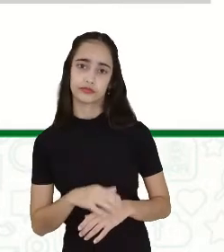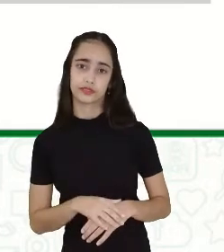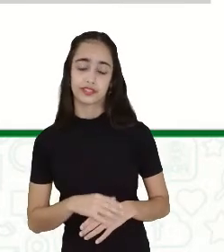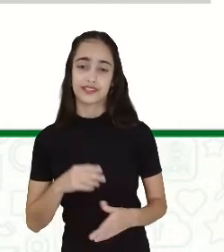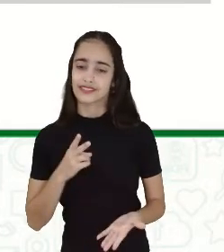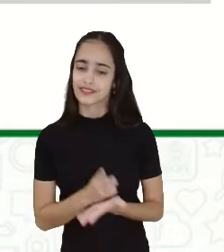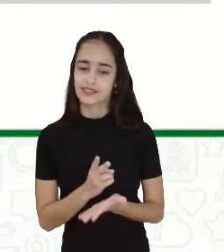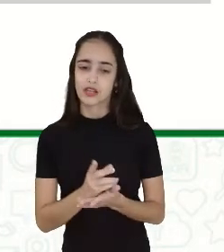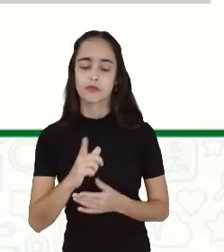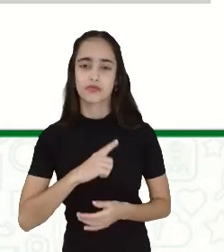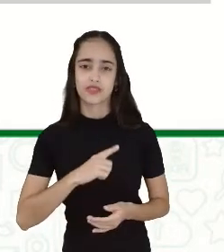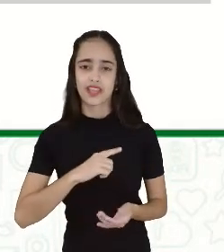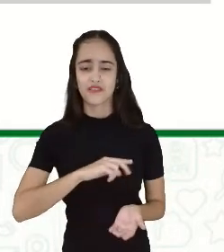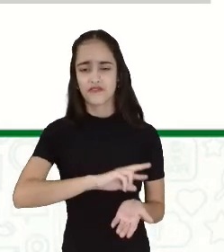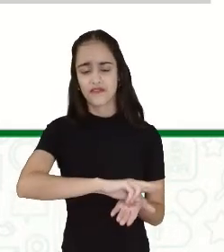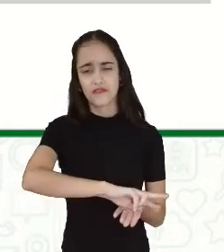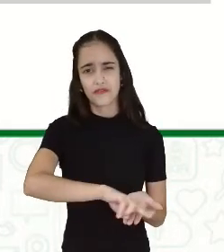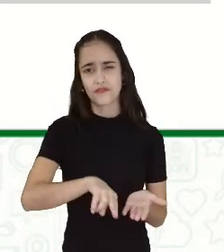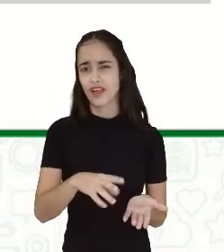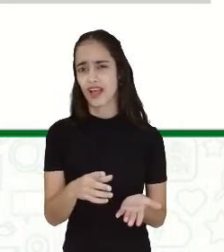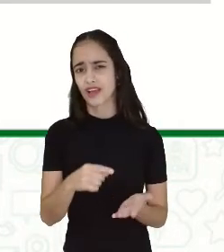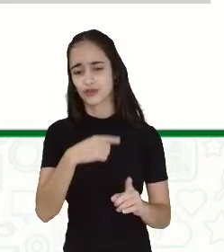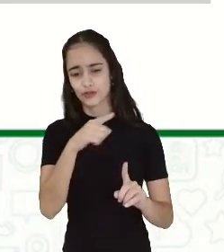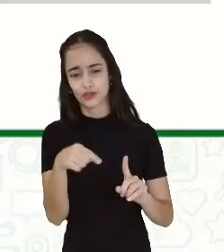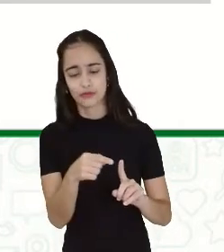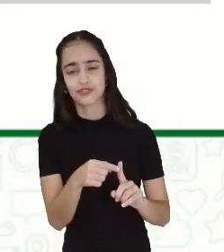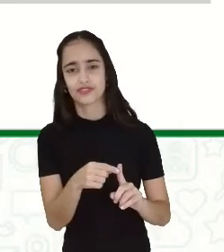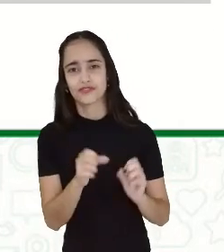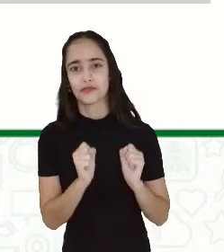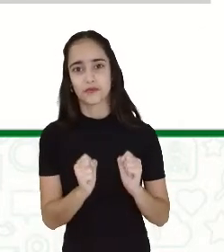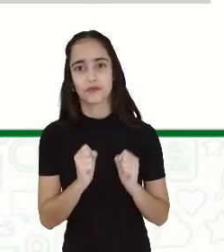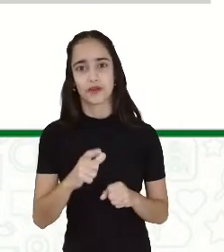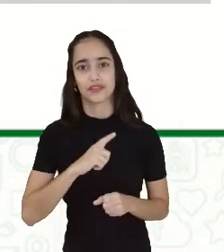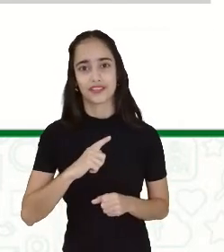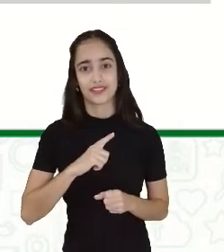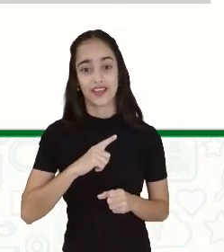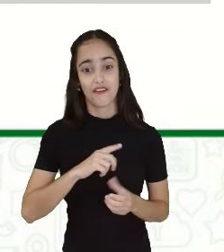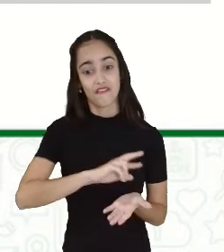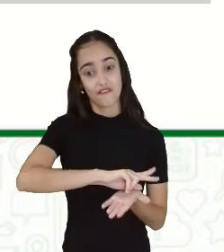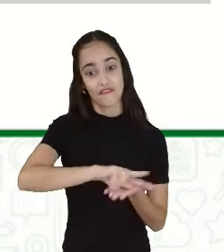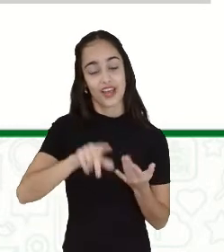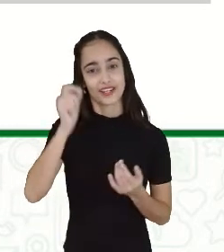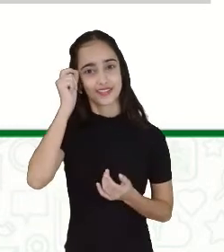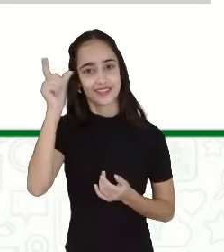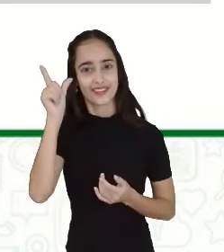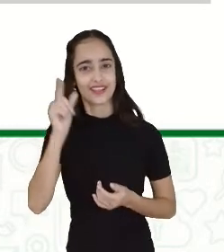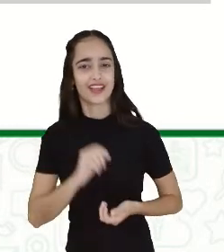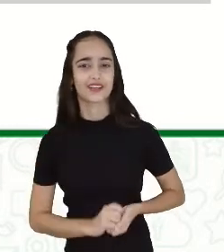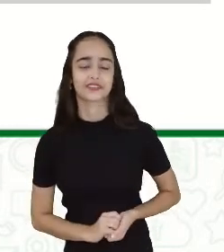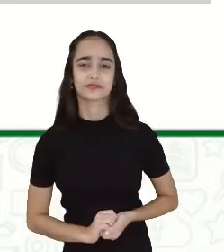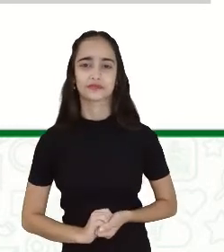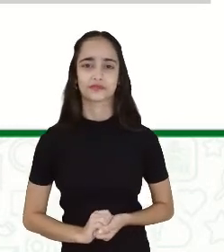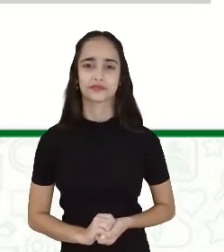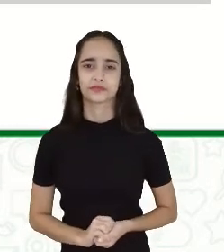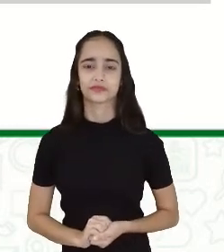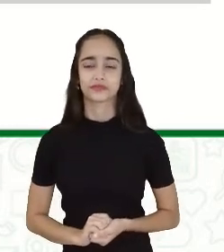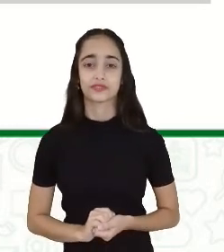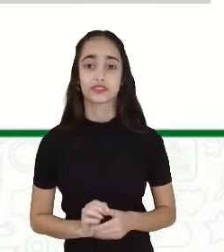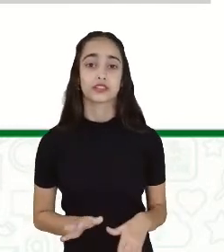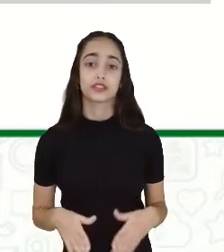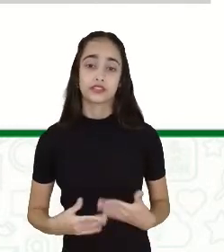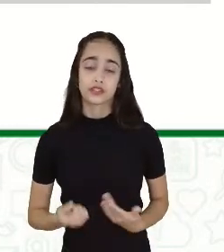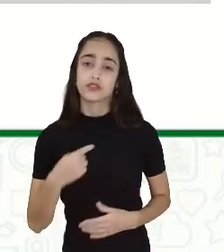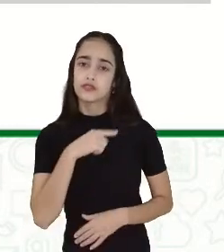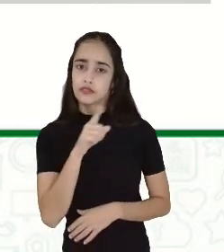finalidades né ele pode querer passar muitas ideias não necessariamente a ideia de erotismo e aí vocês estão vendo